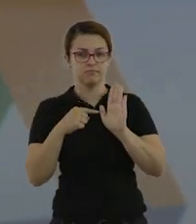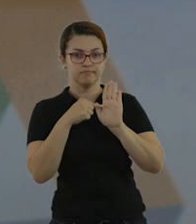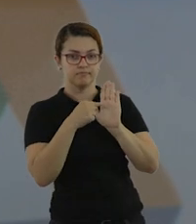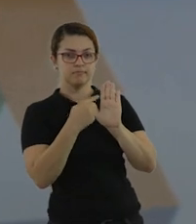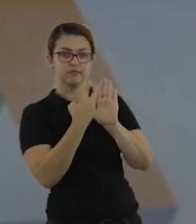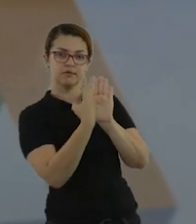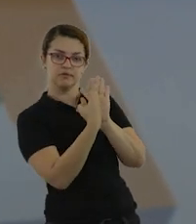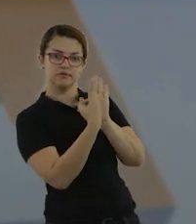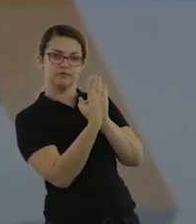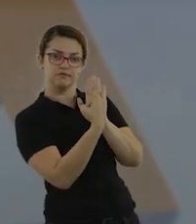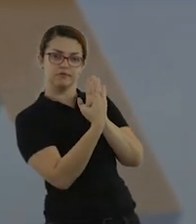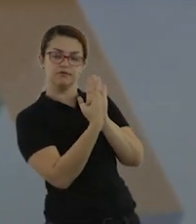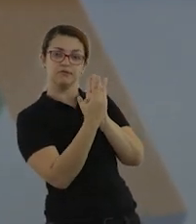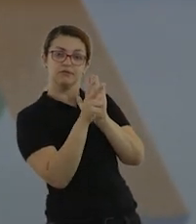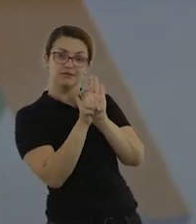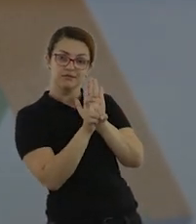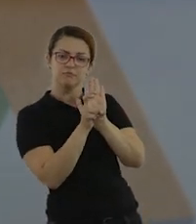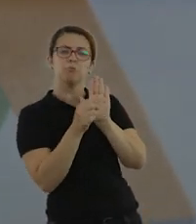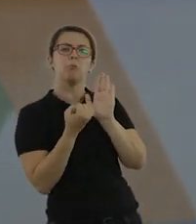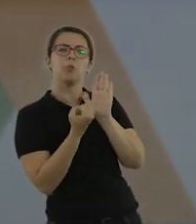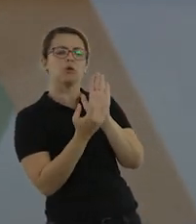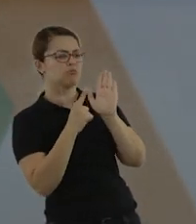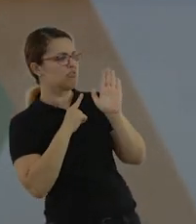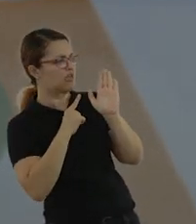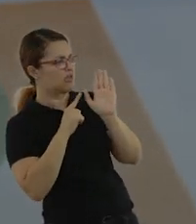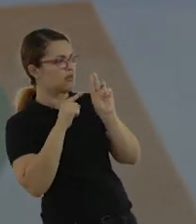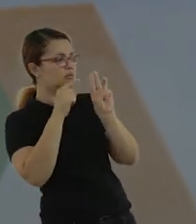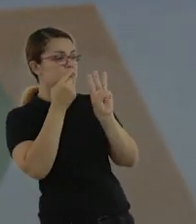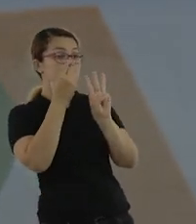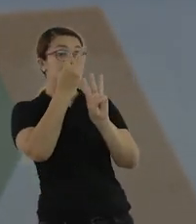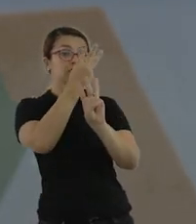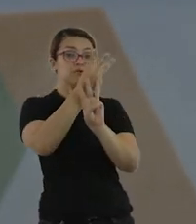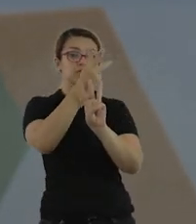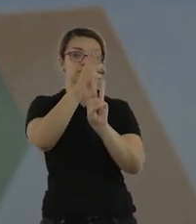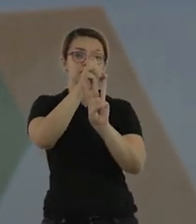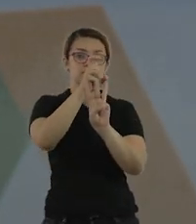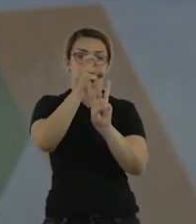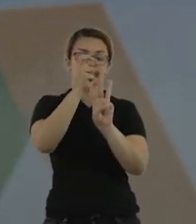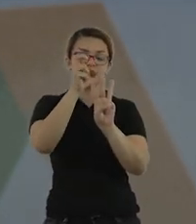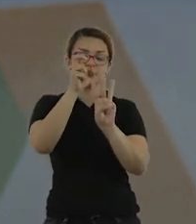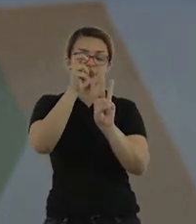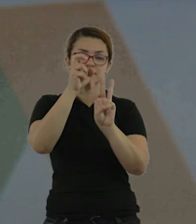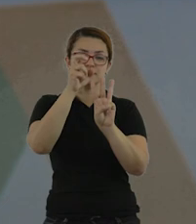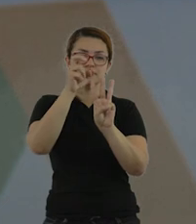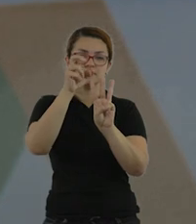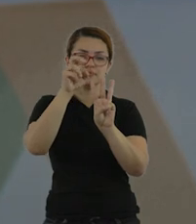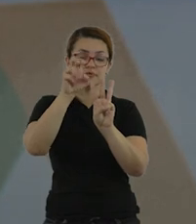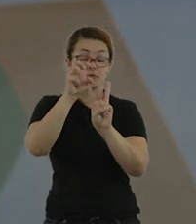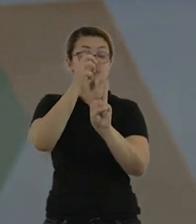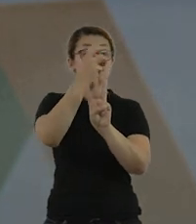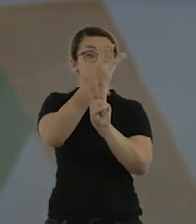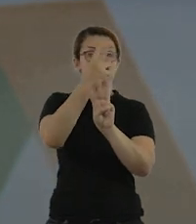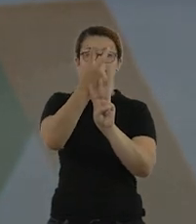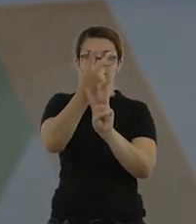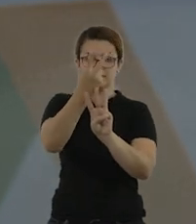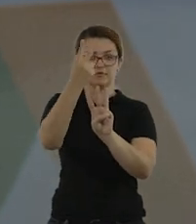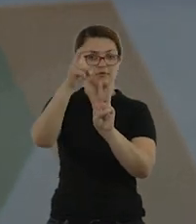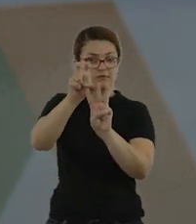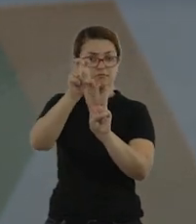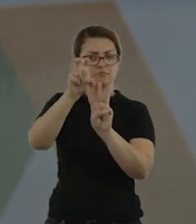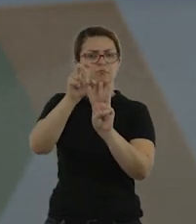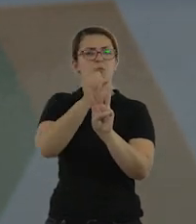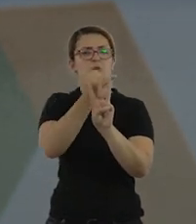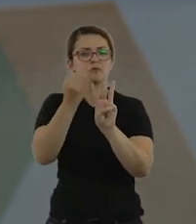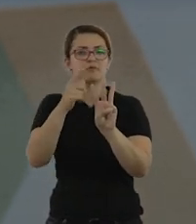Então, eu tenho aqui o número 325. Quantos algarismos tem esse número? Eu tenho o algarismo 5, o 2 e o 3. Então, eu